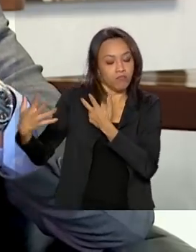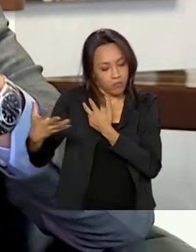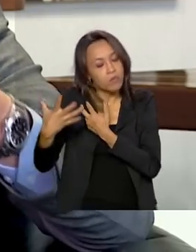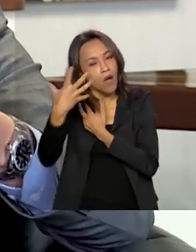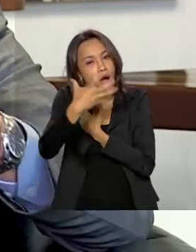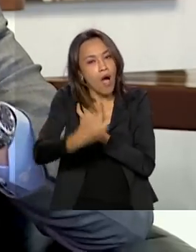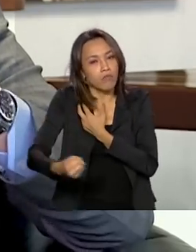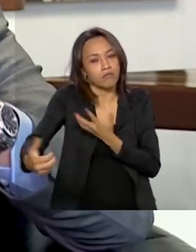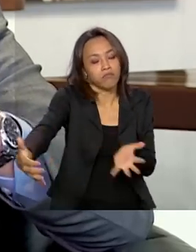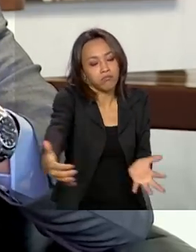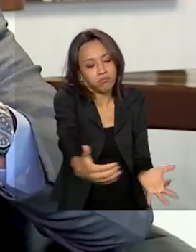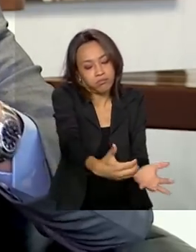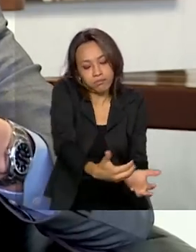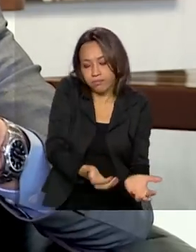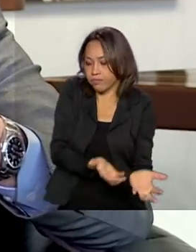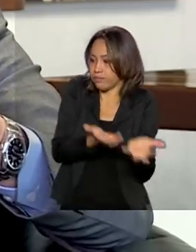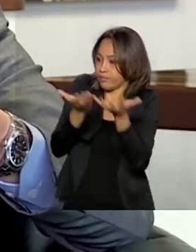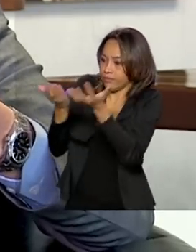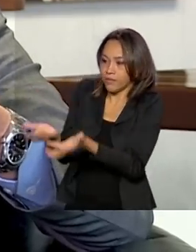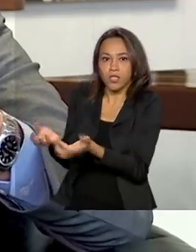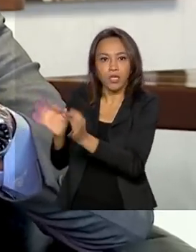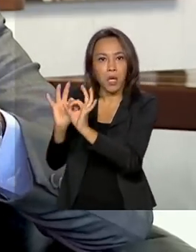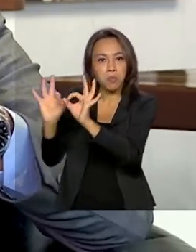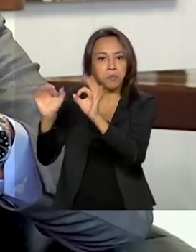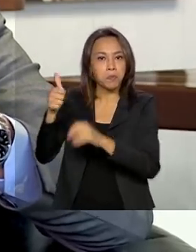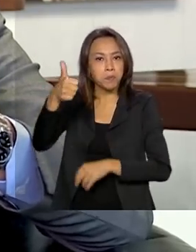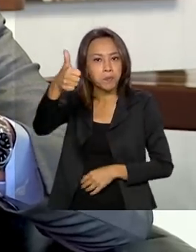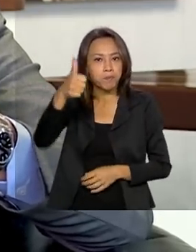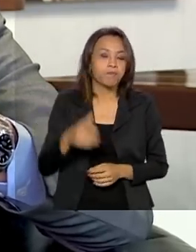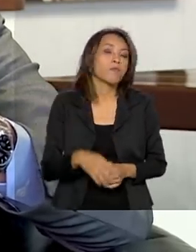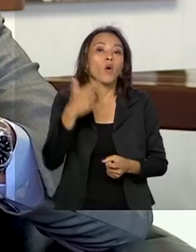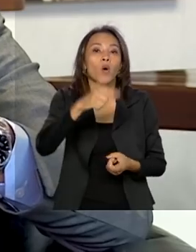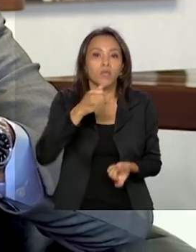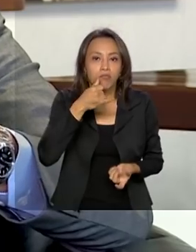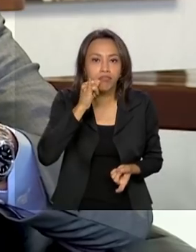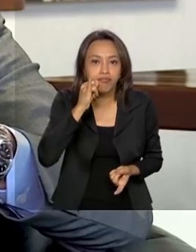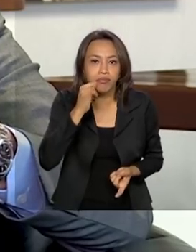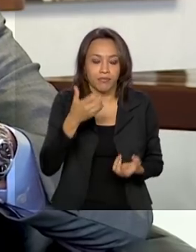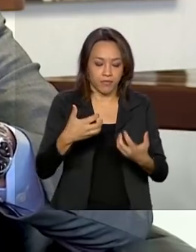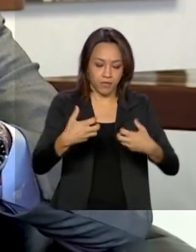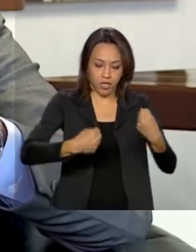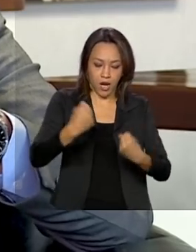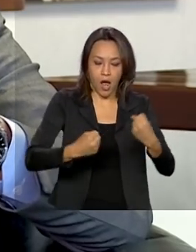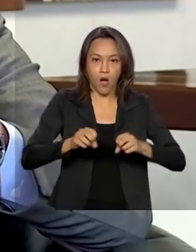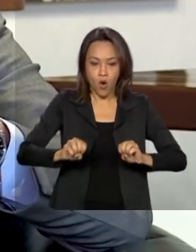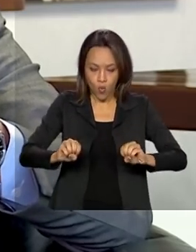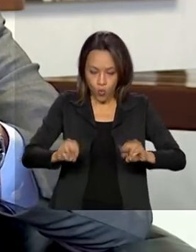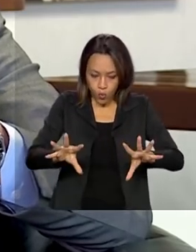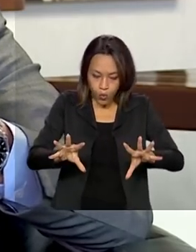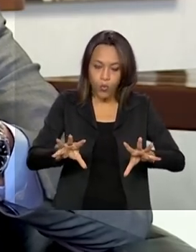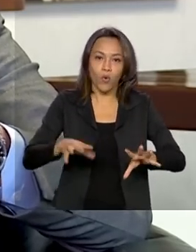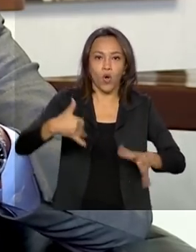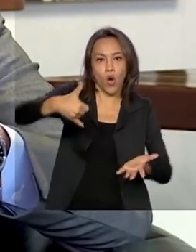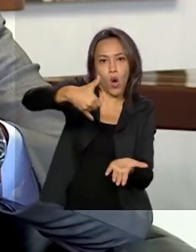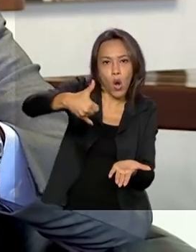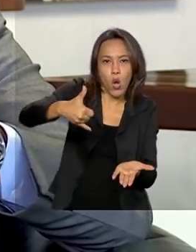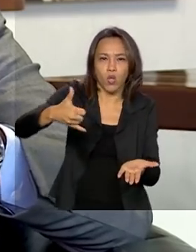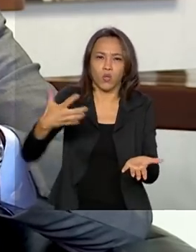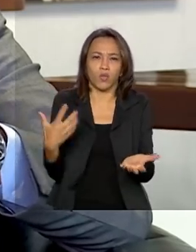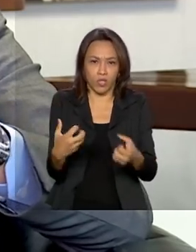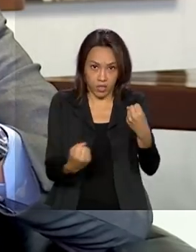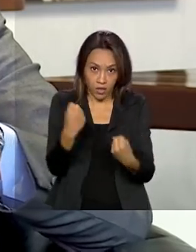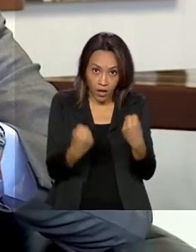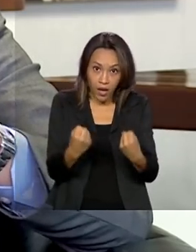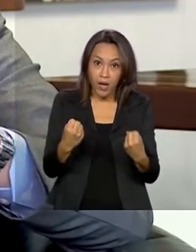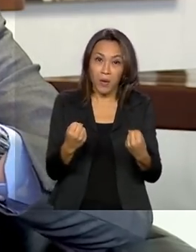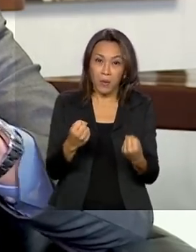sistema, nós fizemos e hoje em dia já está funcionando. Baterias automotivas, lâmpadas, óleo lubrificante, pilhas.